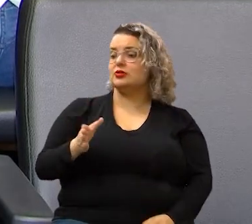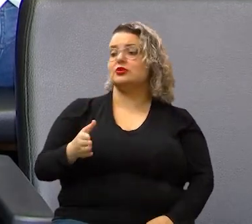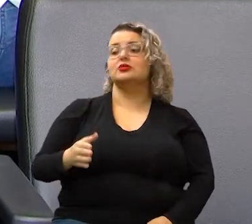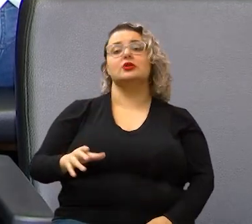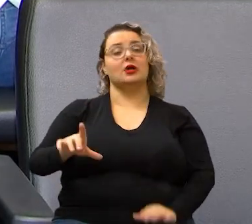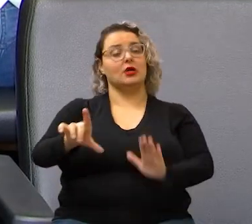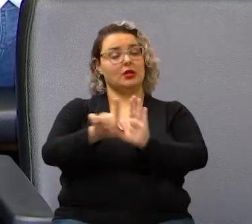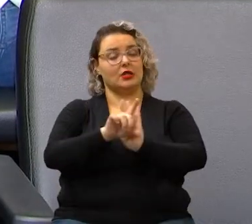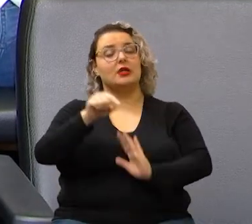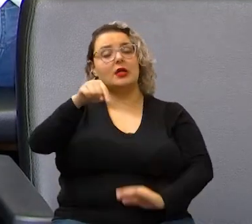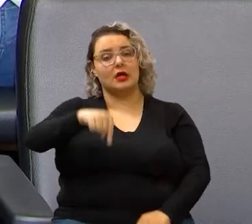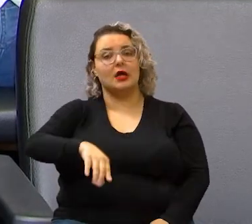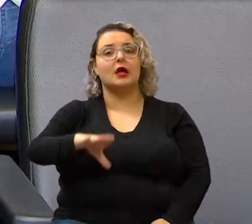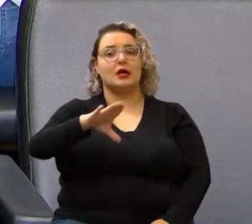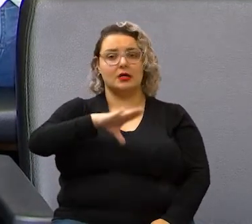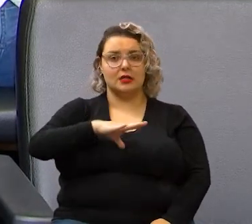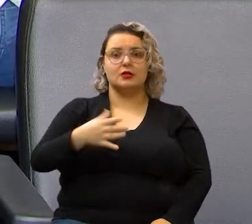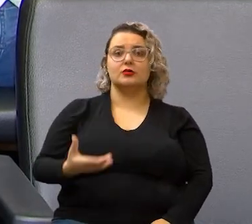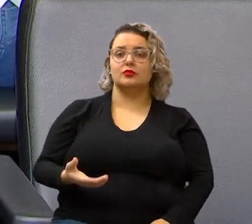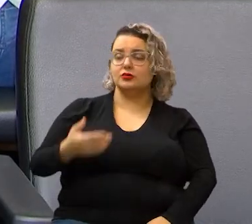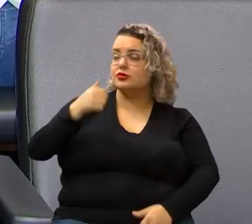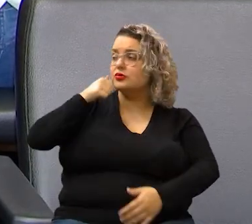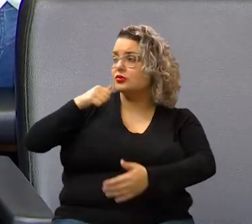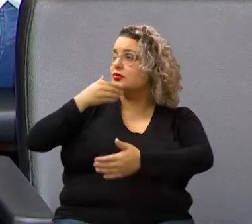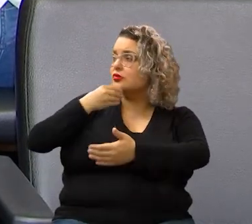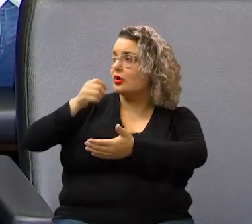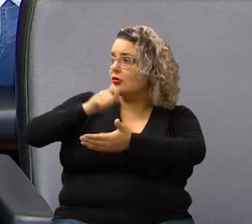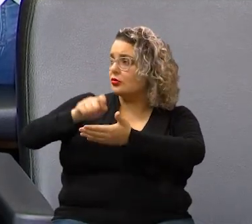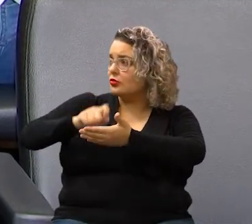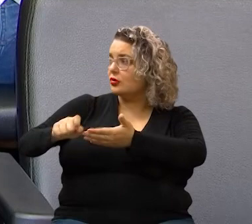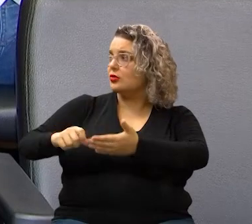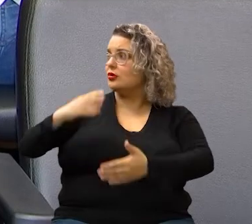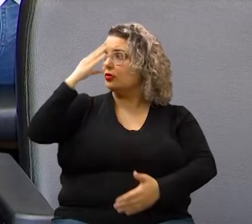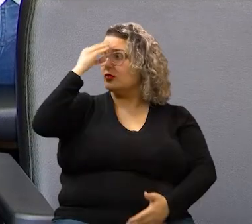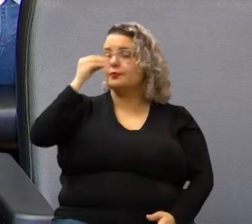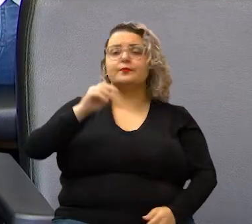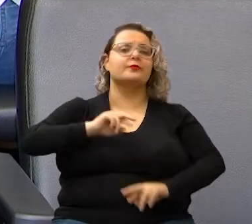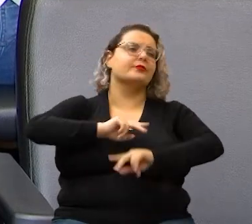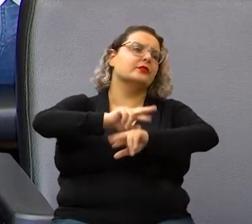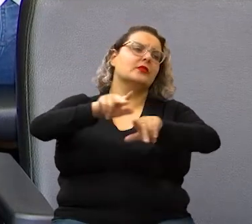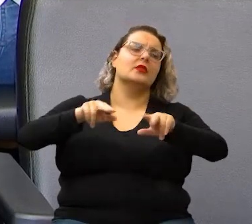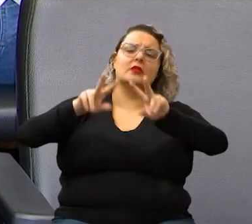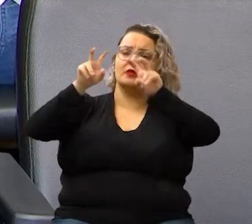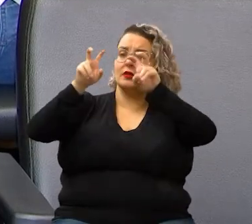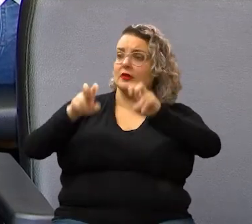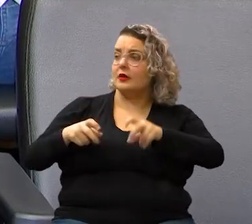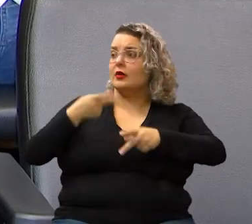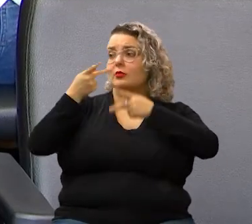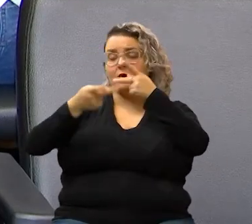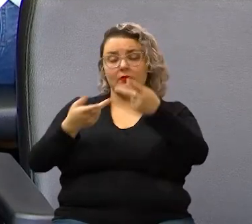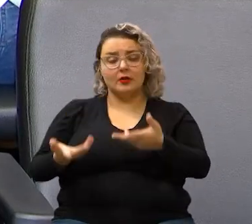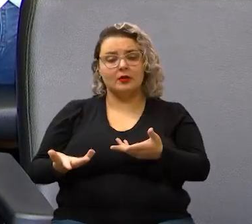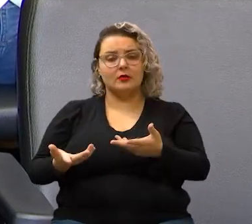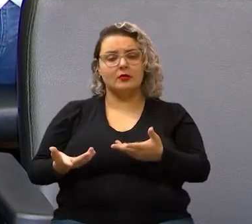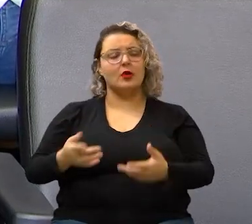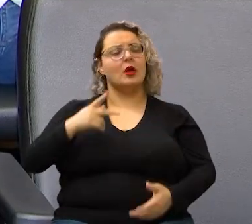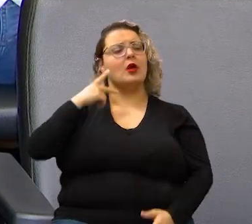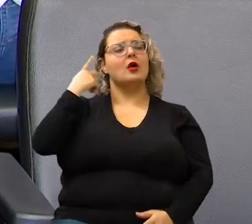já está em vigor aqui no nosso município, de autoria do vereador Jair da Farmácia. Então tem muitos assuntos para a gente poder